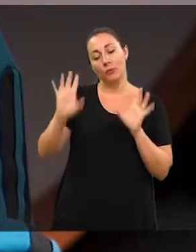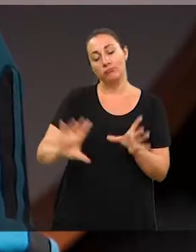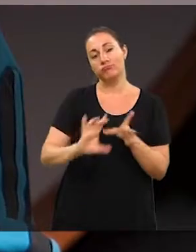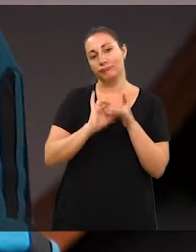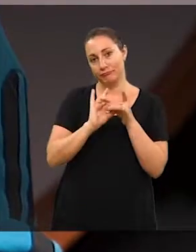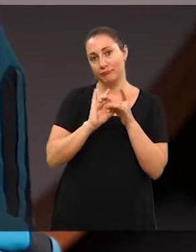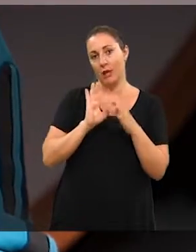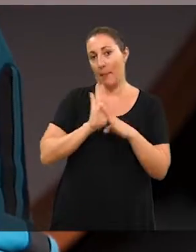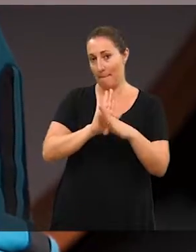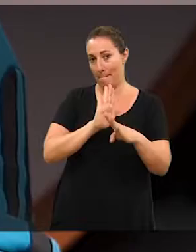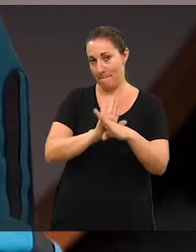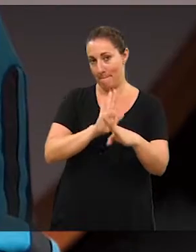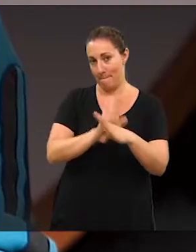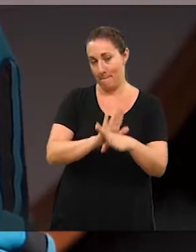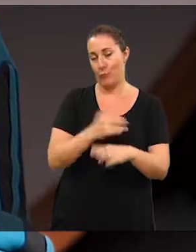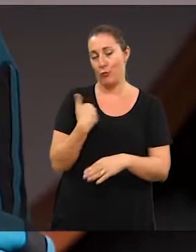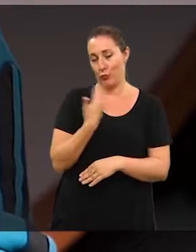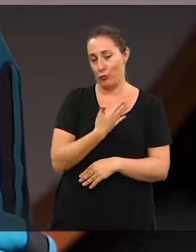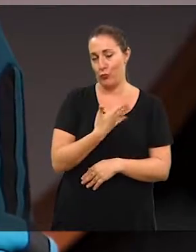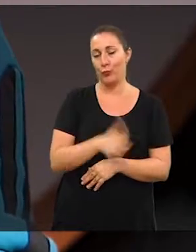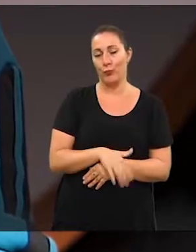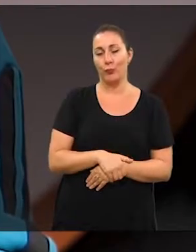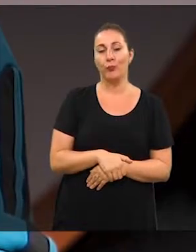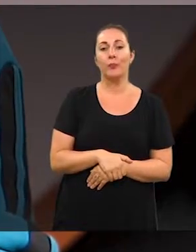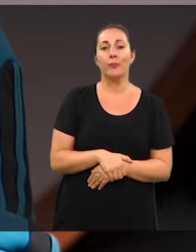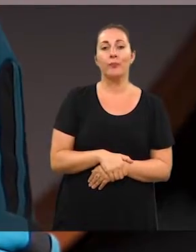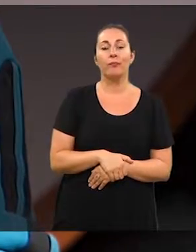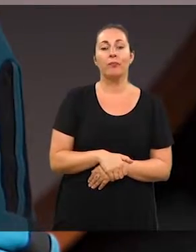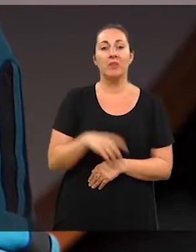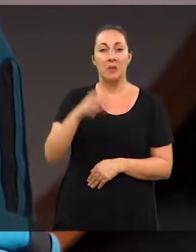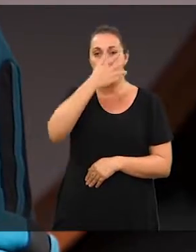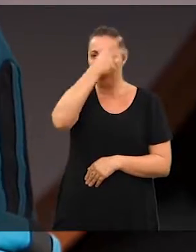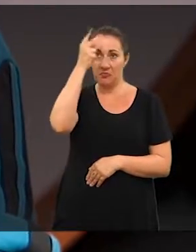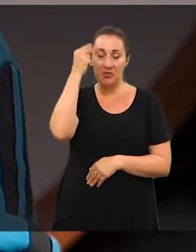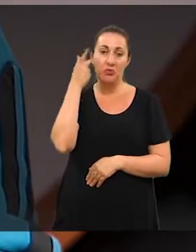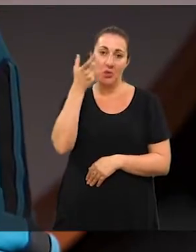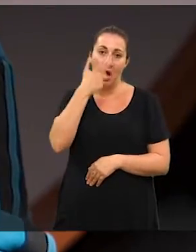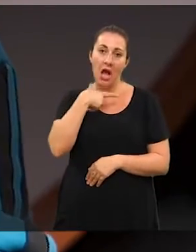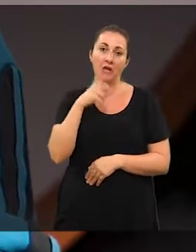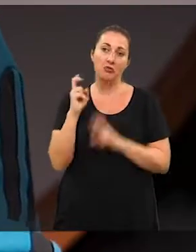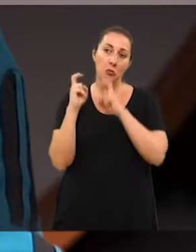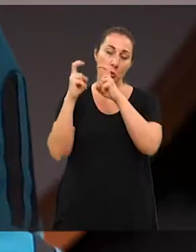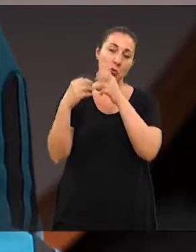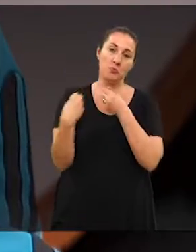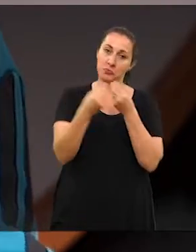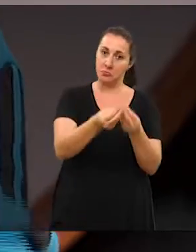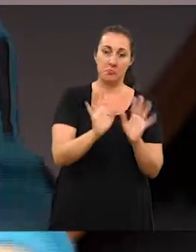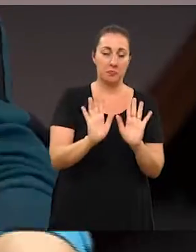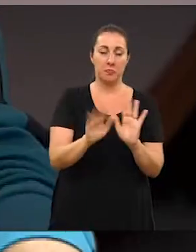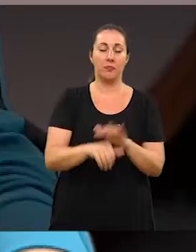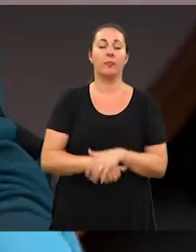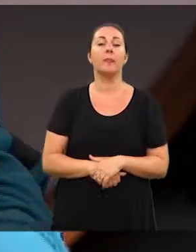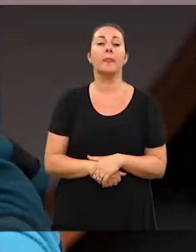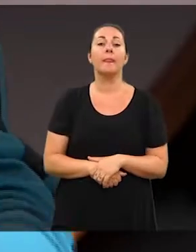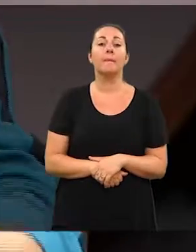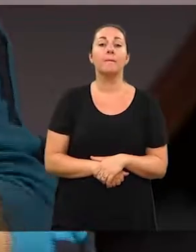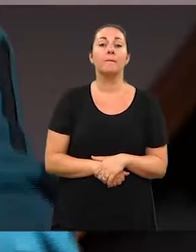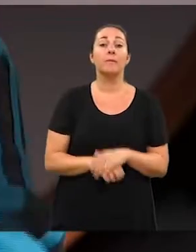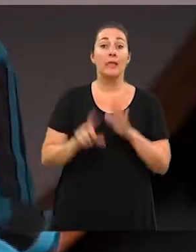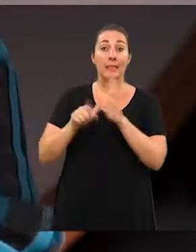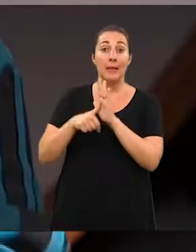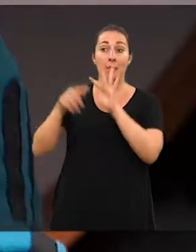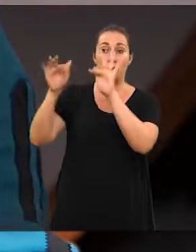de parcela para nos ajudar como parceira, certo? Eles vão possivelmente ceder o transporte. Depois